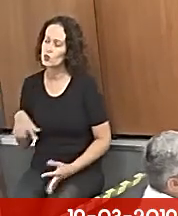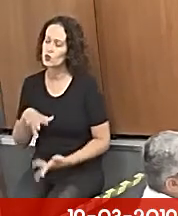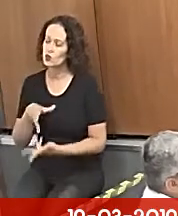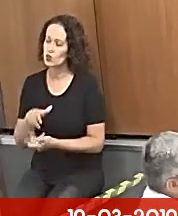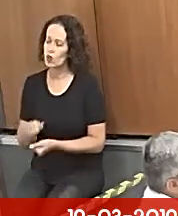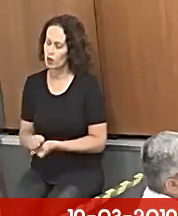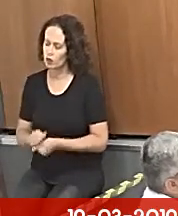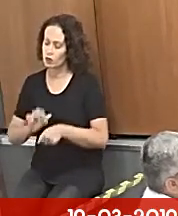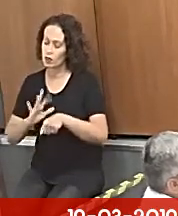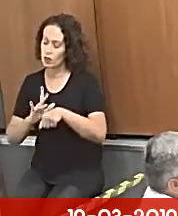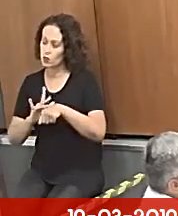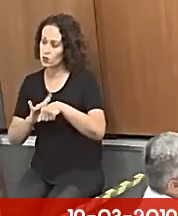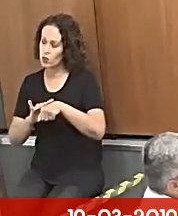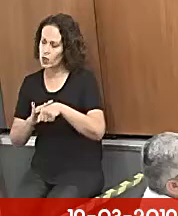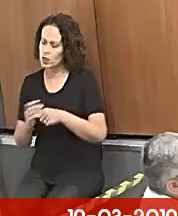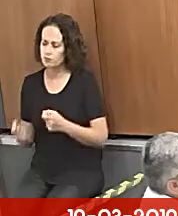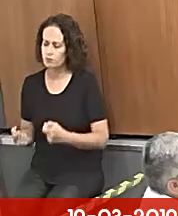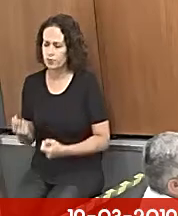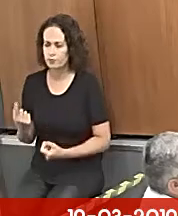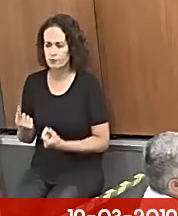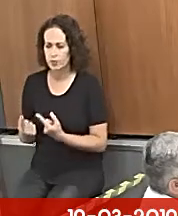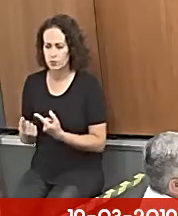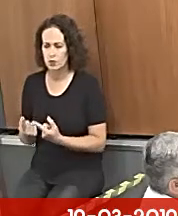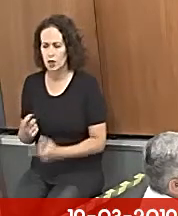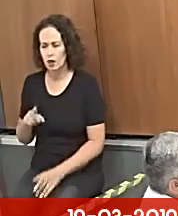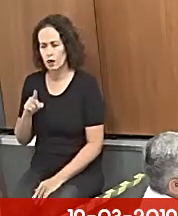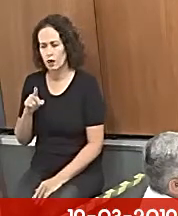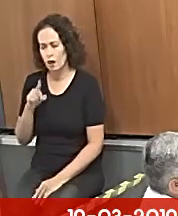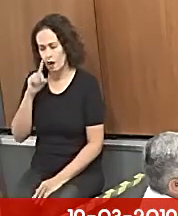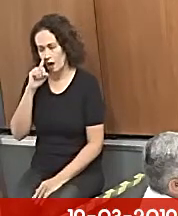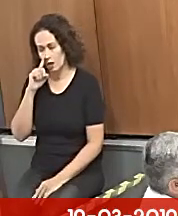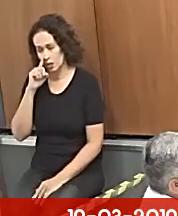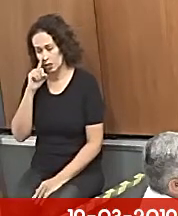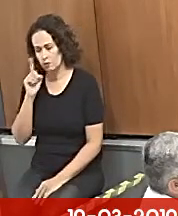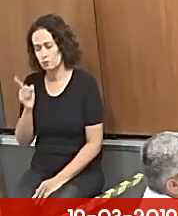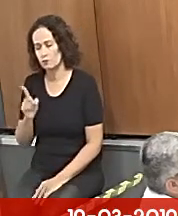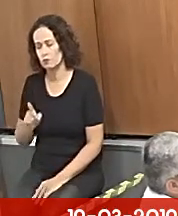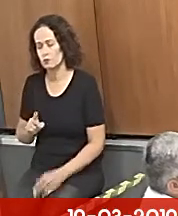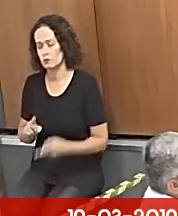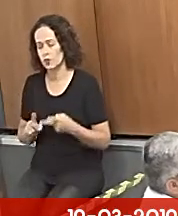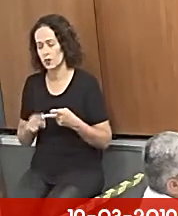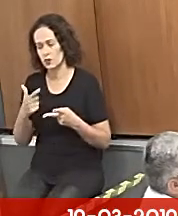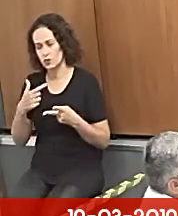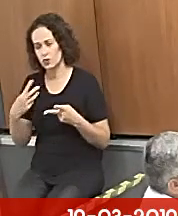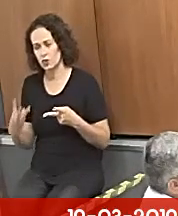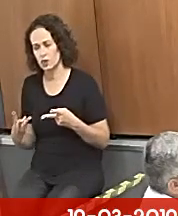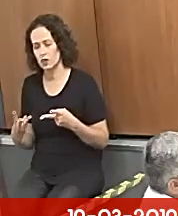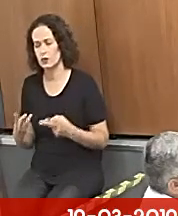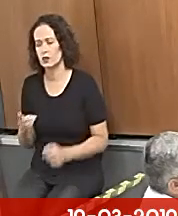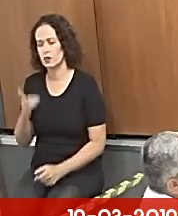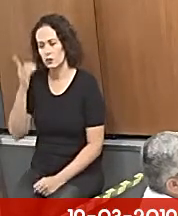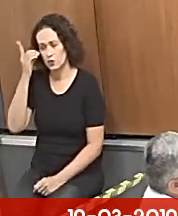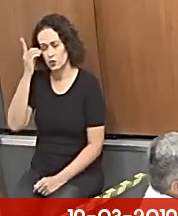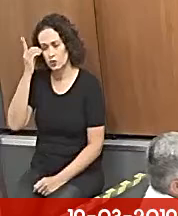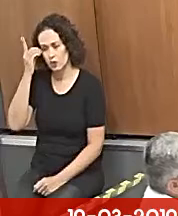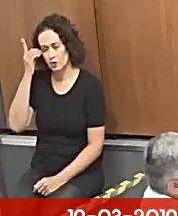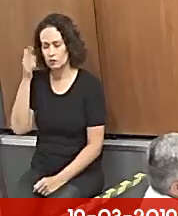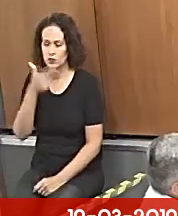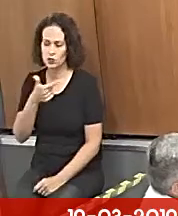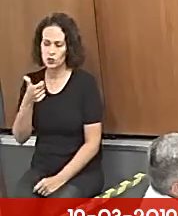29 passou o dia 21 do 3d da síndrome de down sim dia 21 do